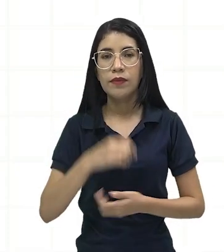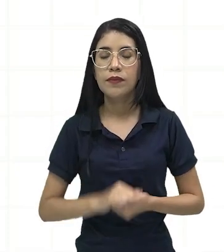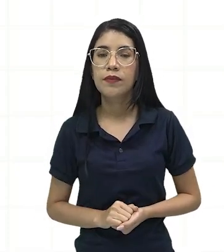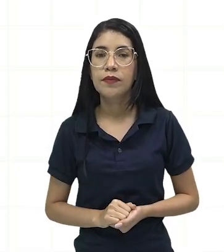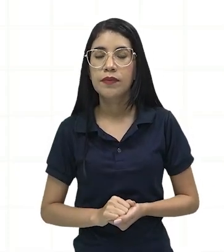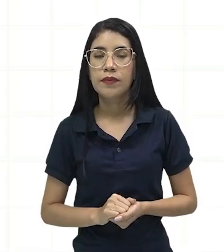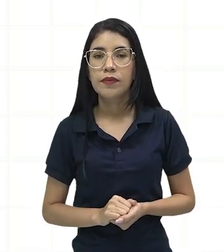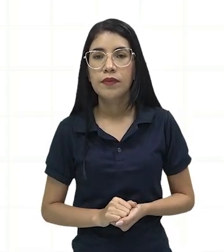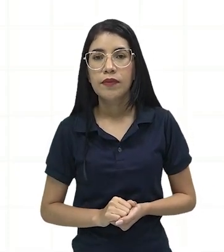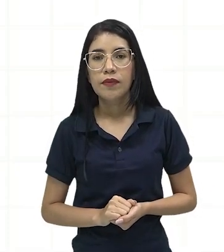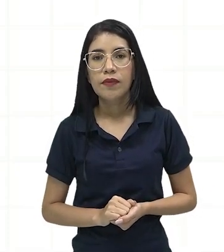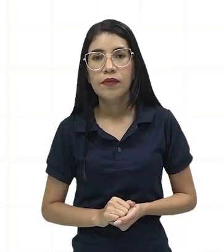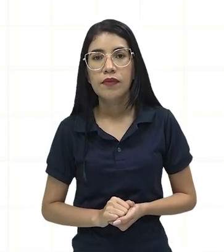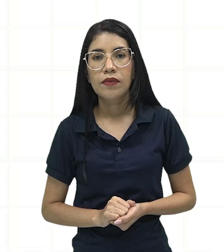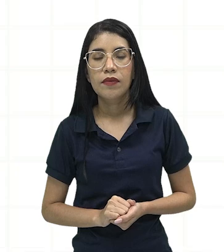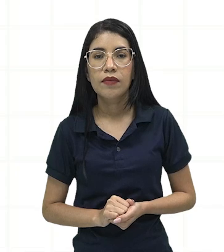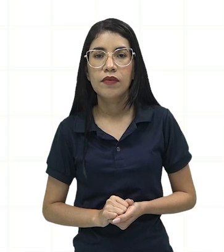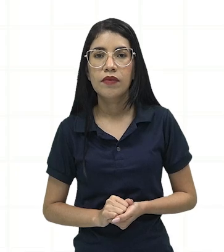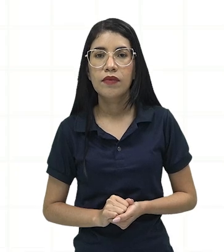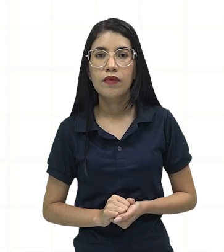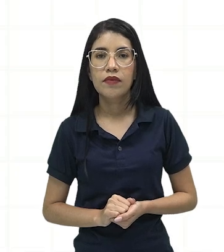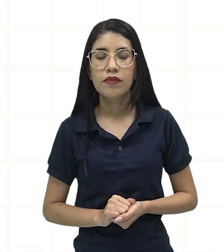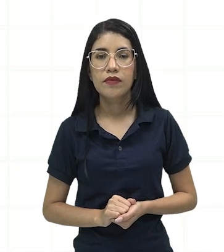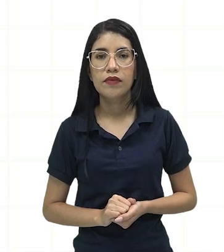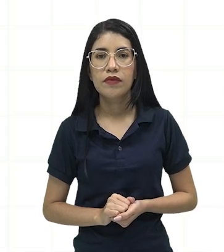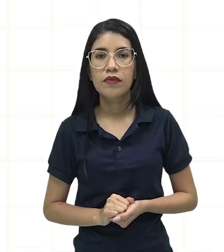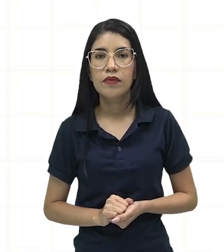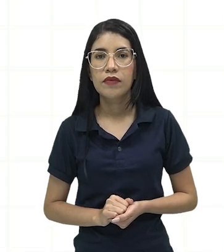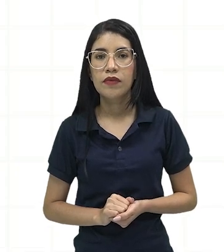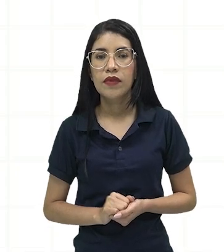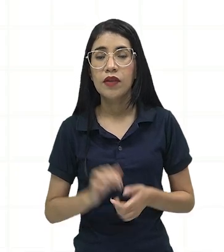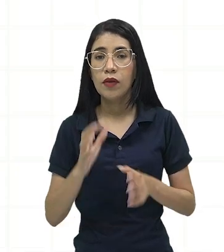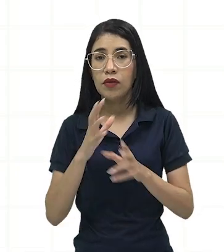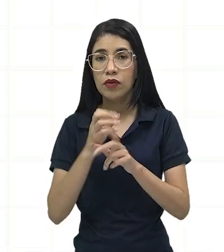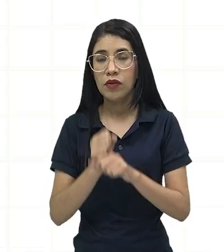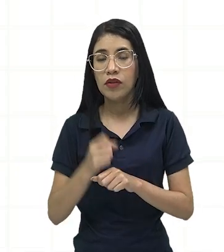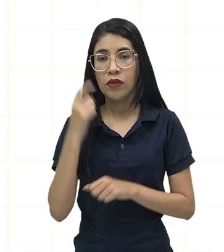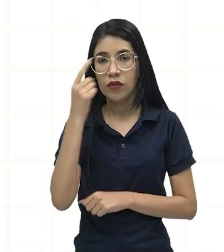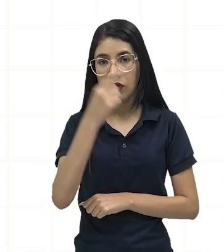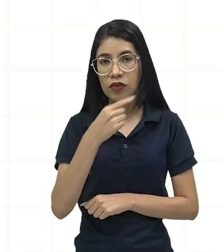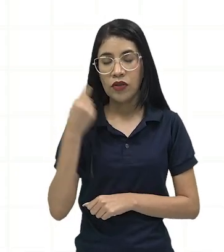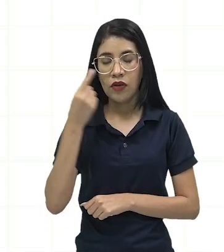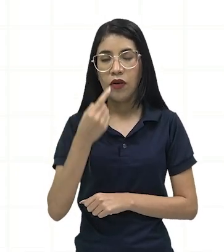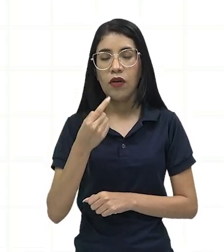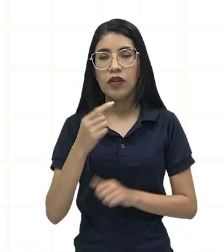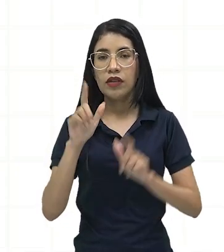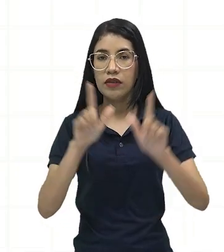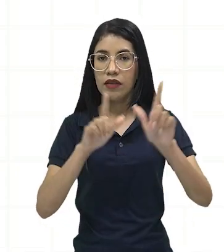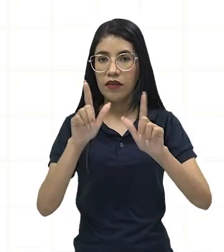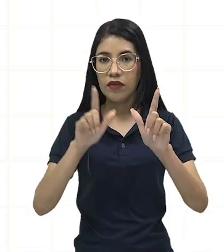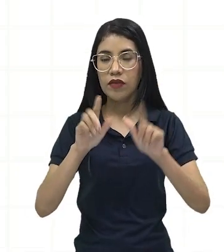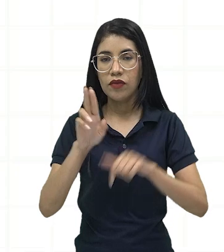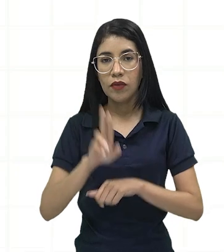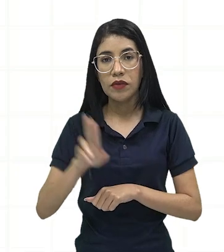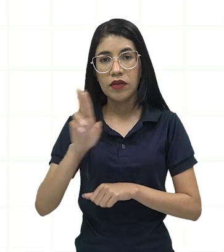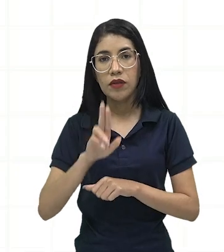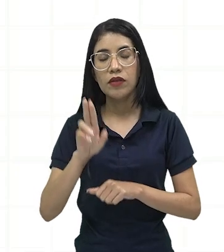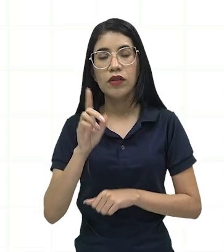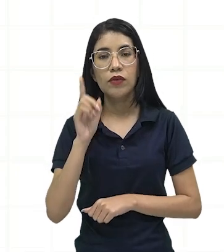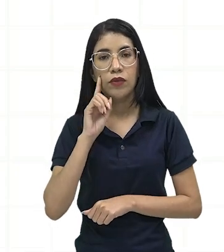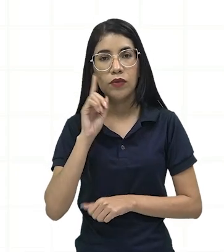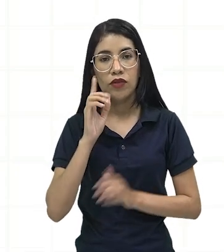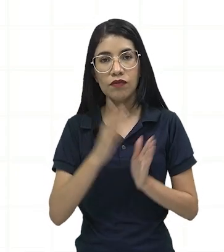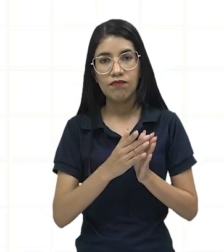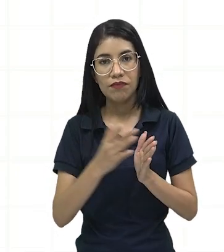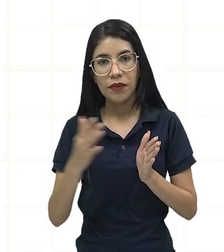é o nível, né, o acúmulo de horas que essa TV passou funcionando ao longo de um